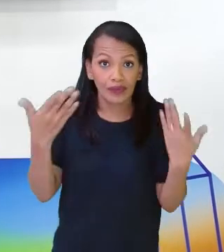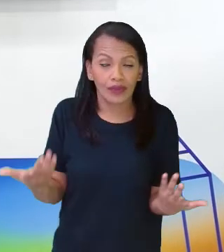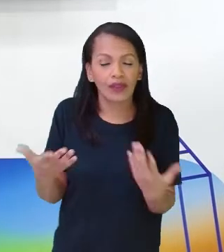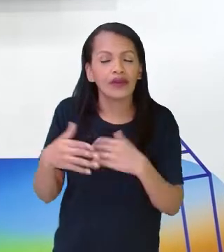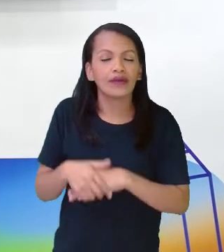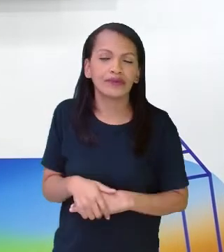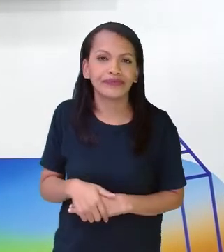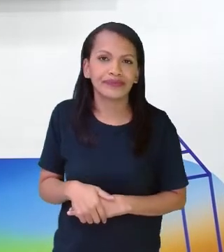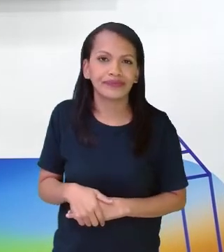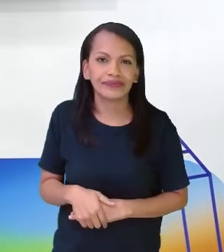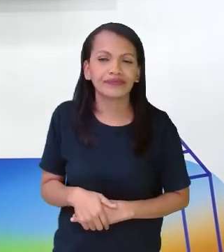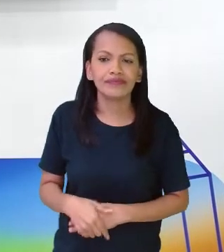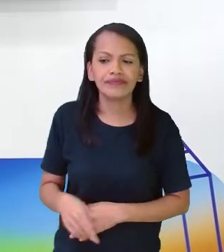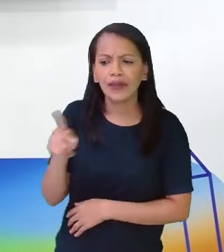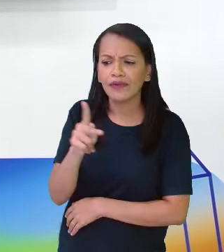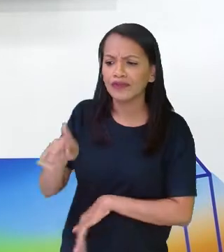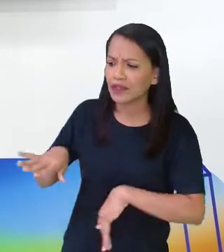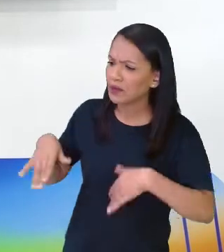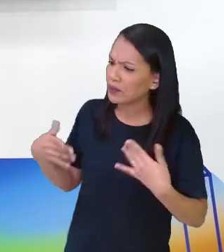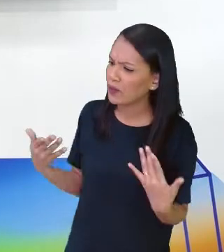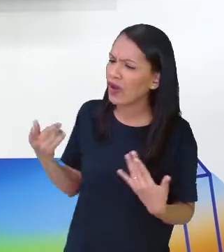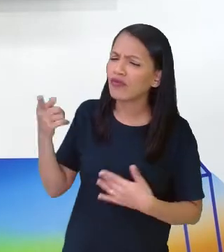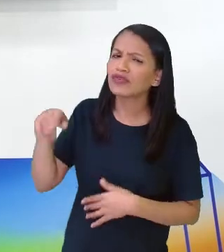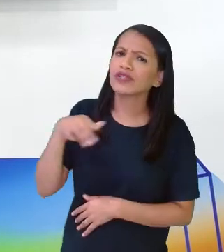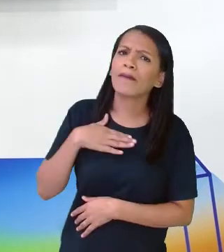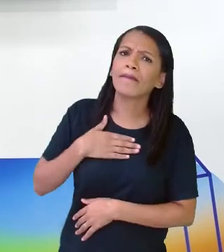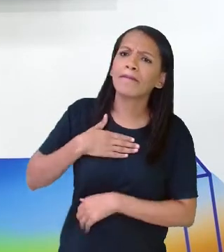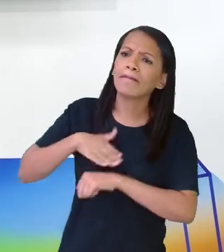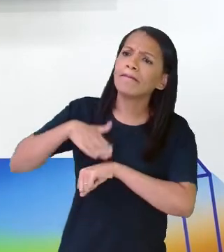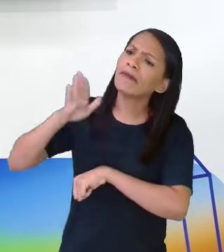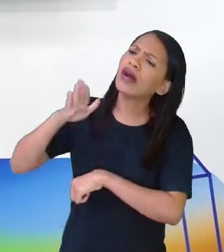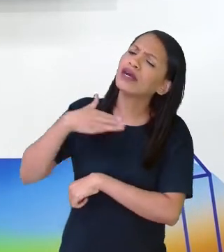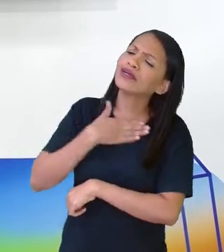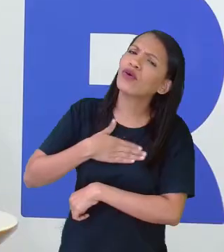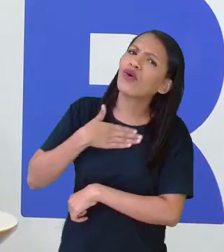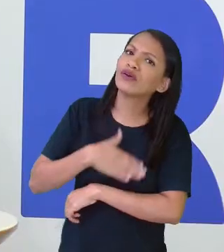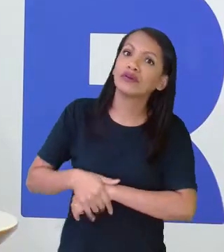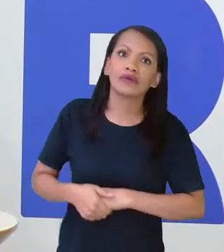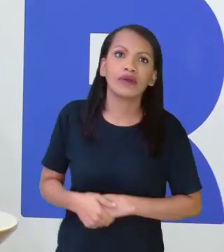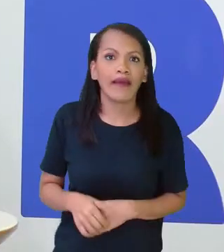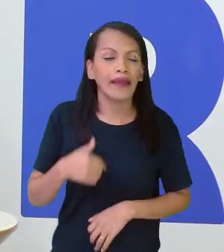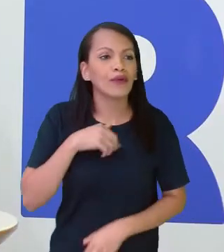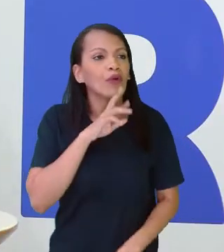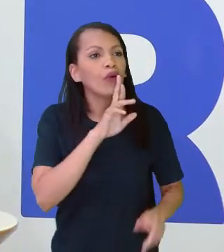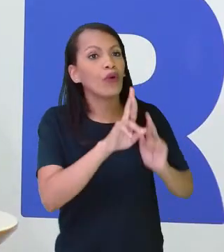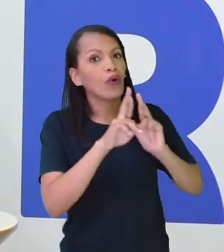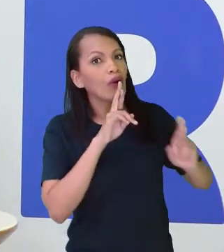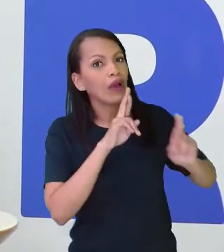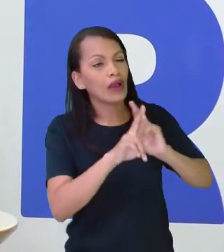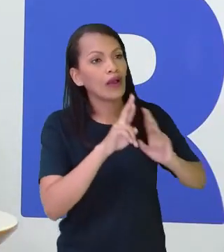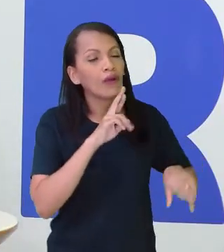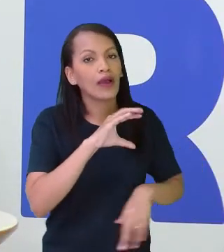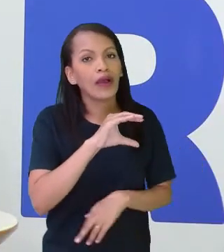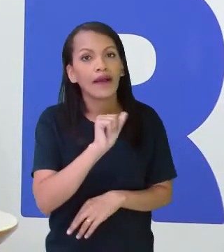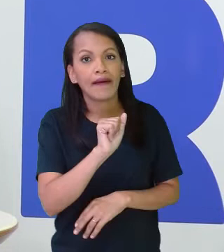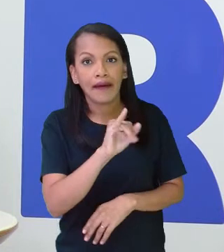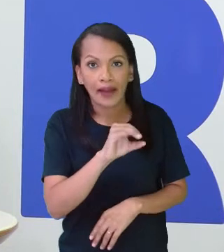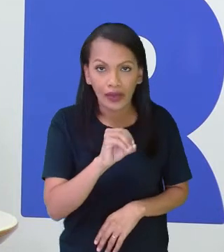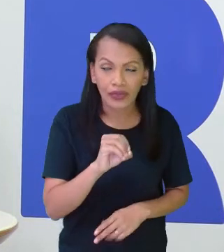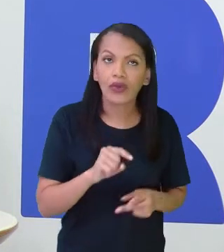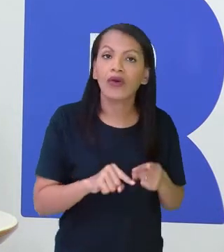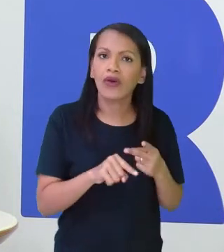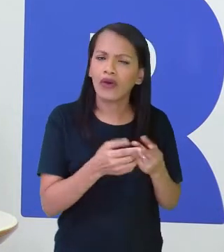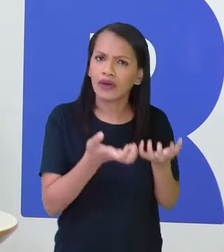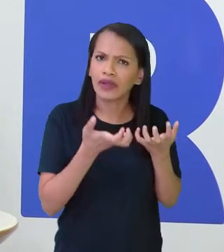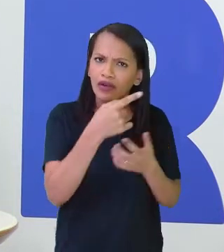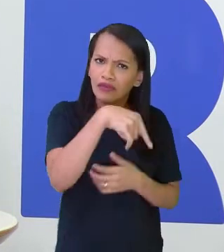você mais gosta? Professora Kedma, qual a fruta que a senhora mais gosta? Eita, só estou respondendo aqui Responda a Caio e eu quero